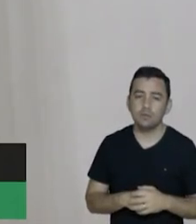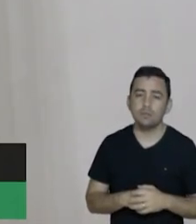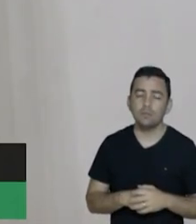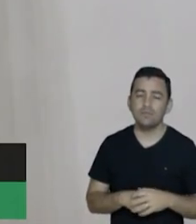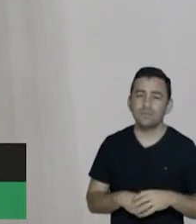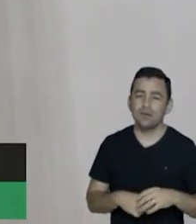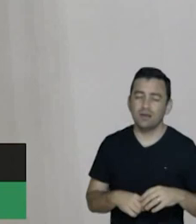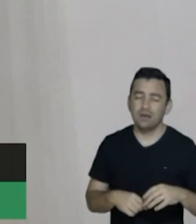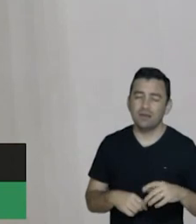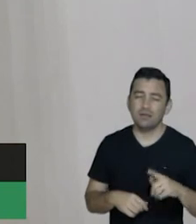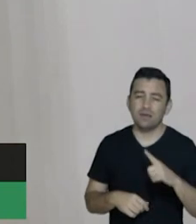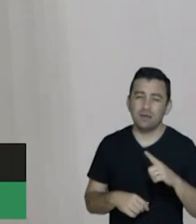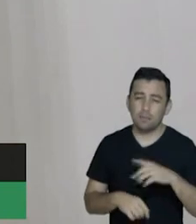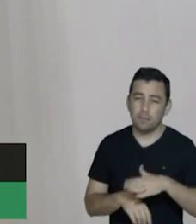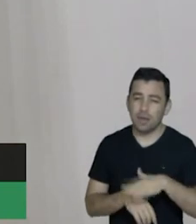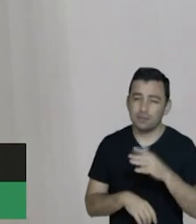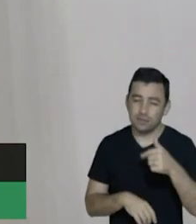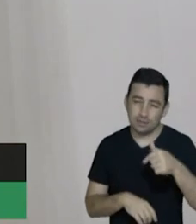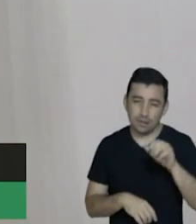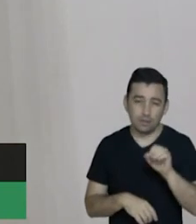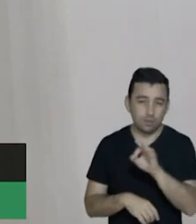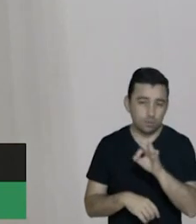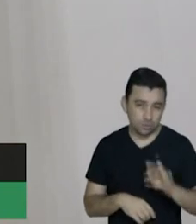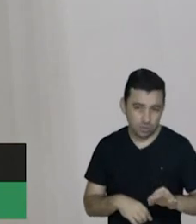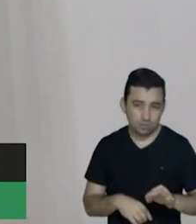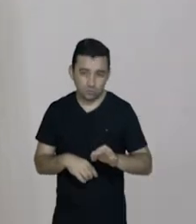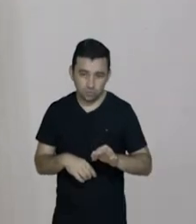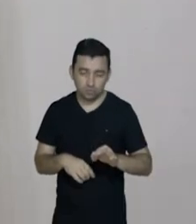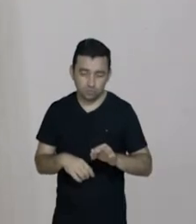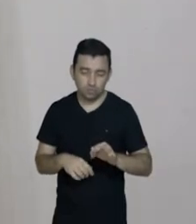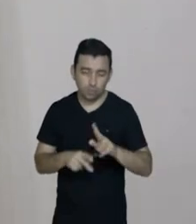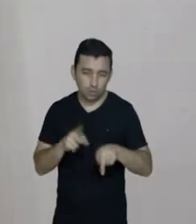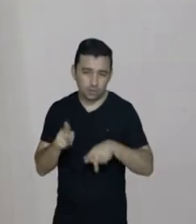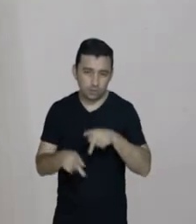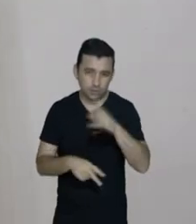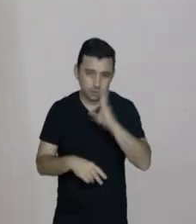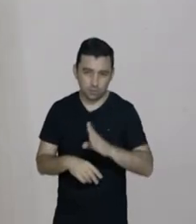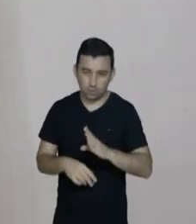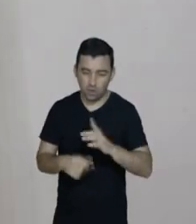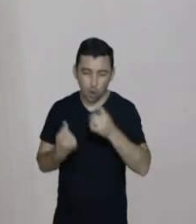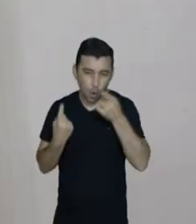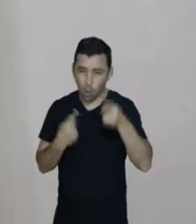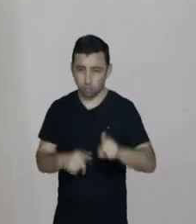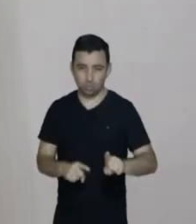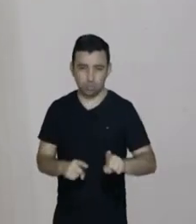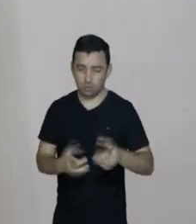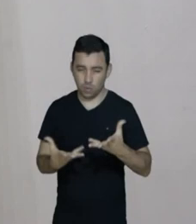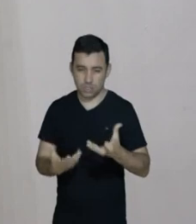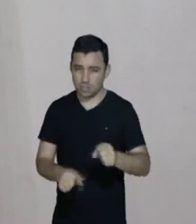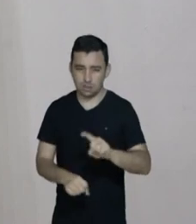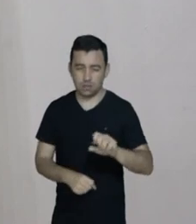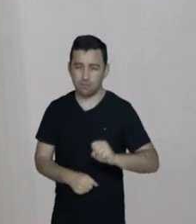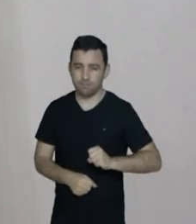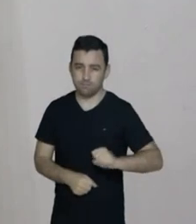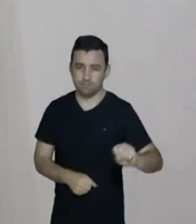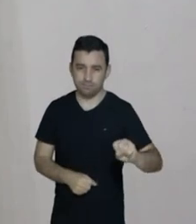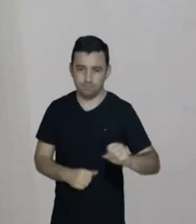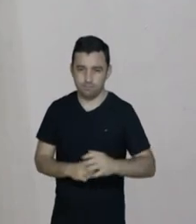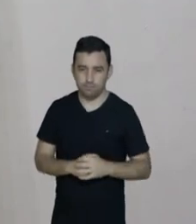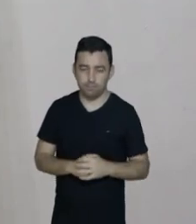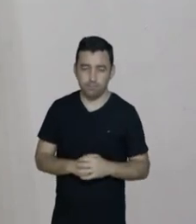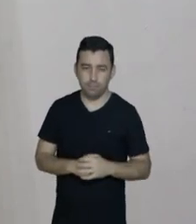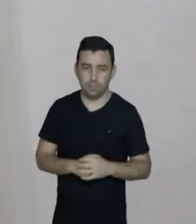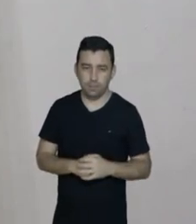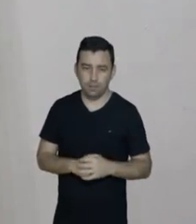que mais de 70% da população brasileira é contrária ao aborto por isso a gente